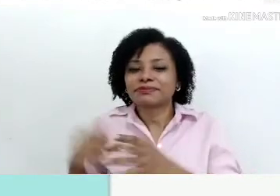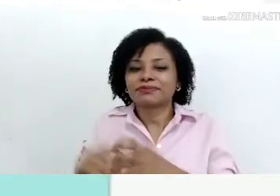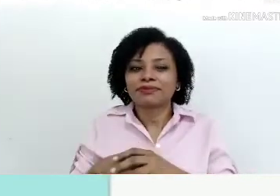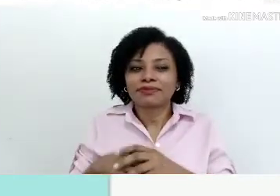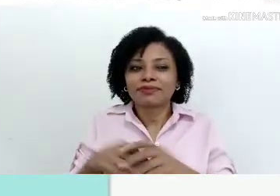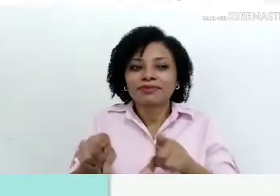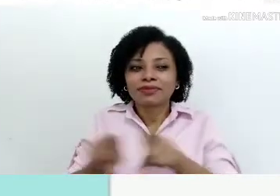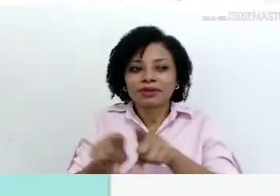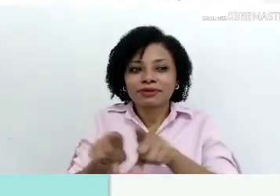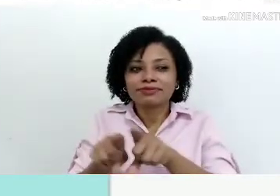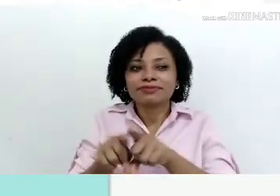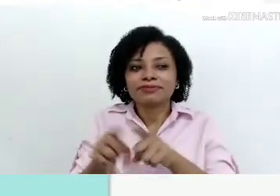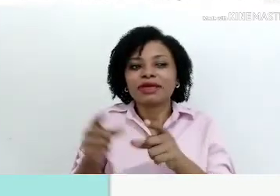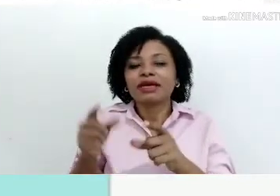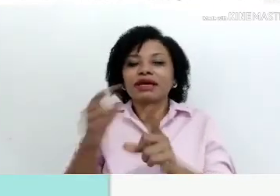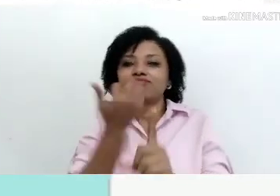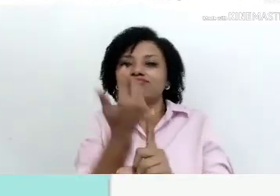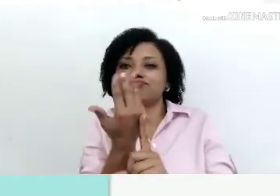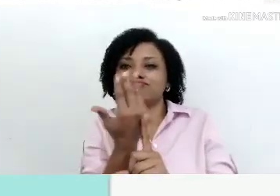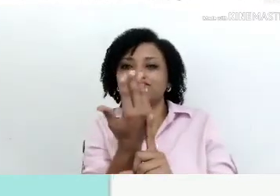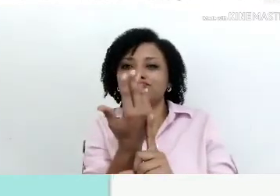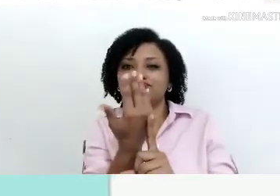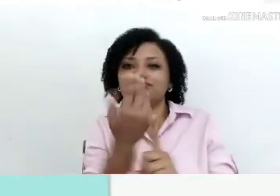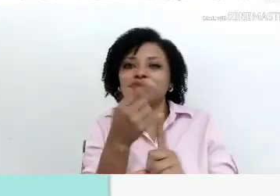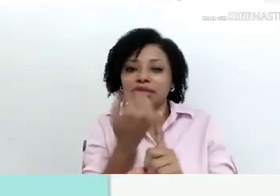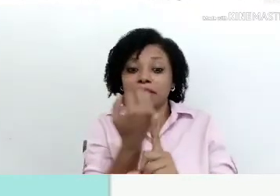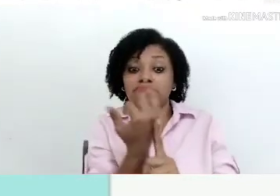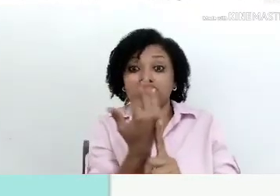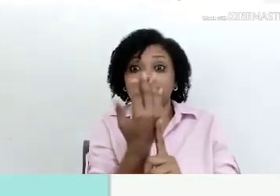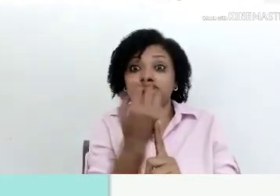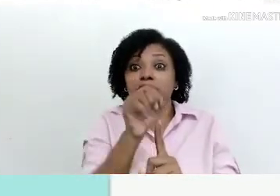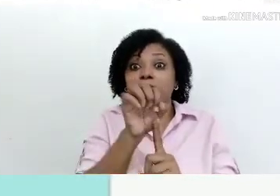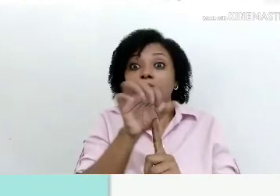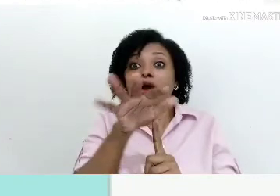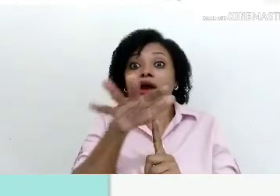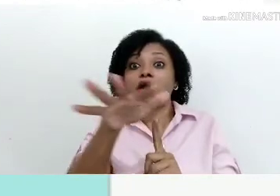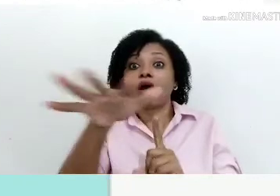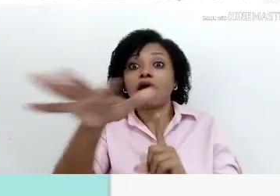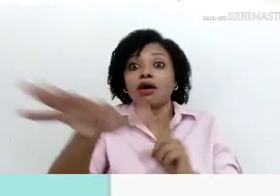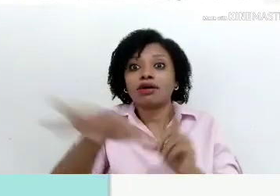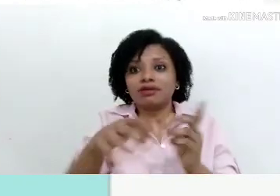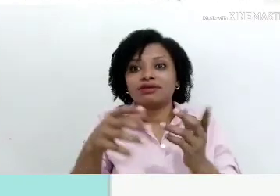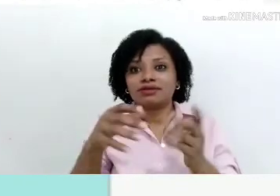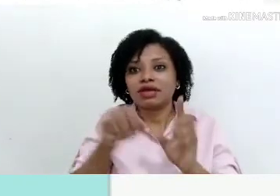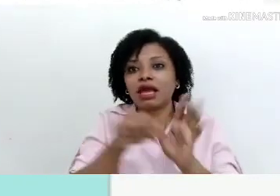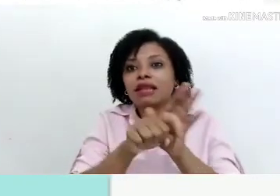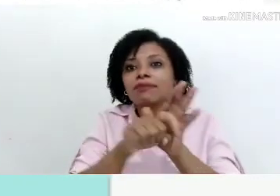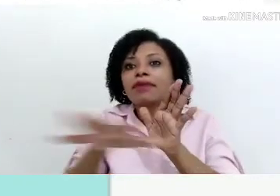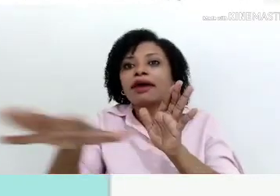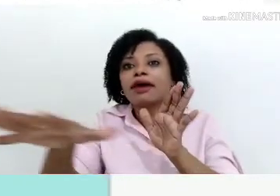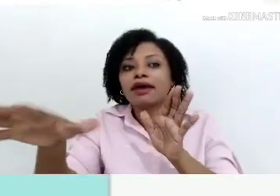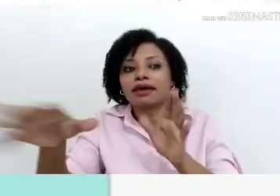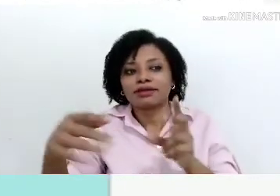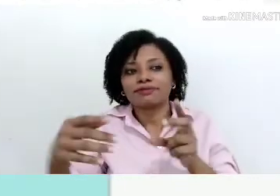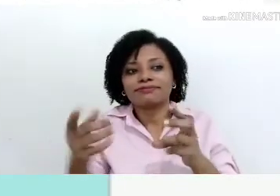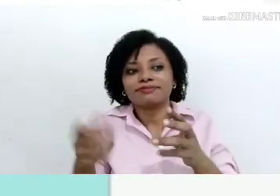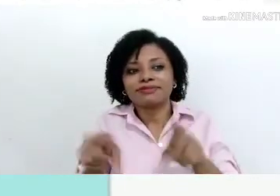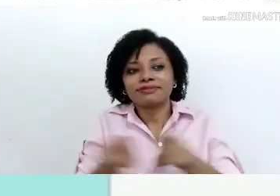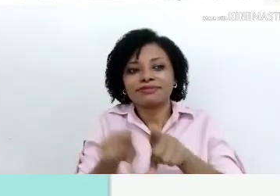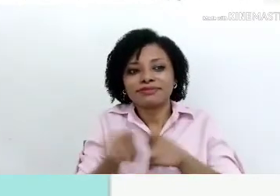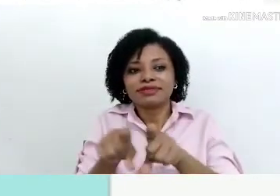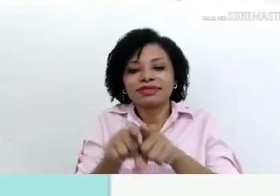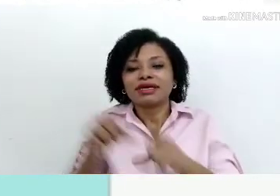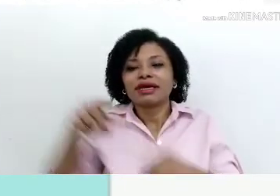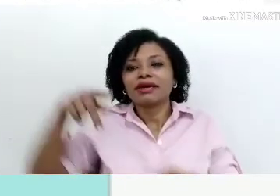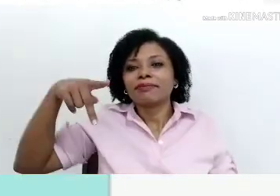calor para o ambiente, né? Então, processo exotérmico. Vaporização da parafina.